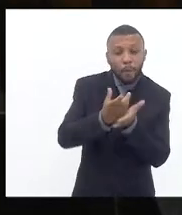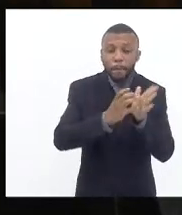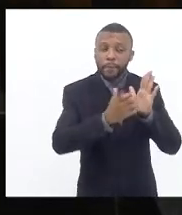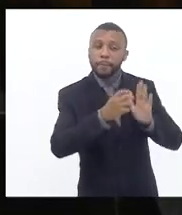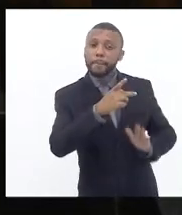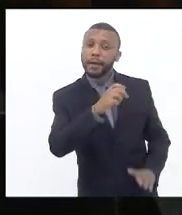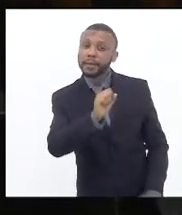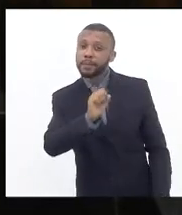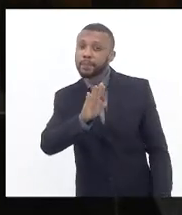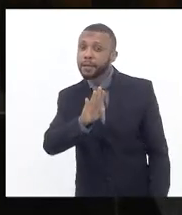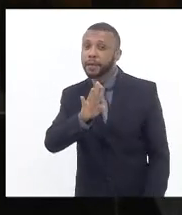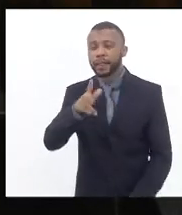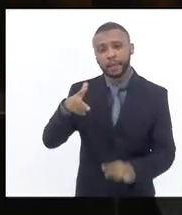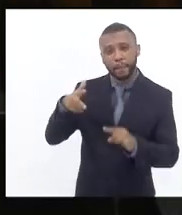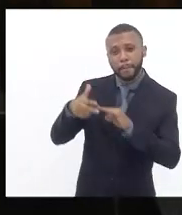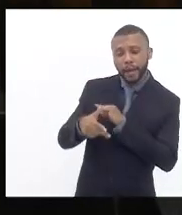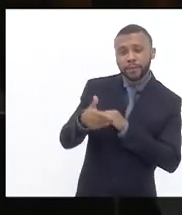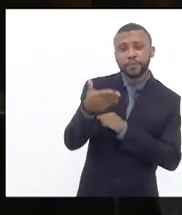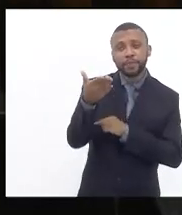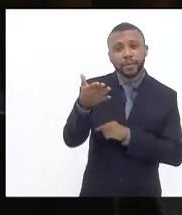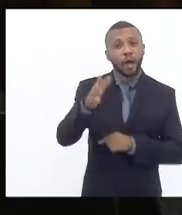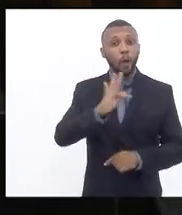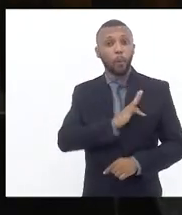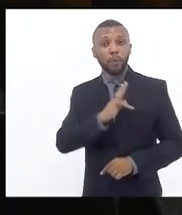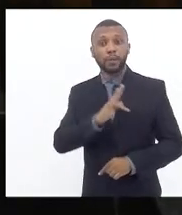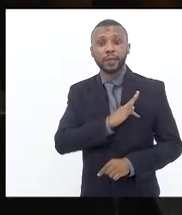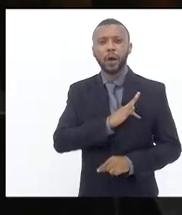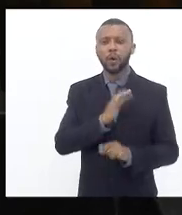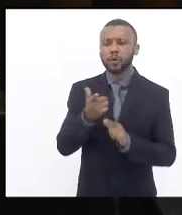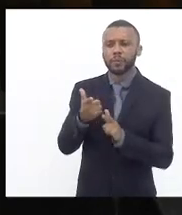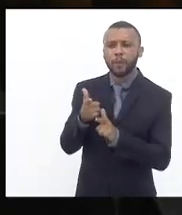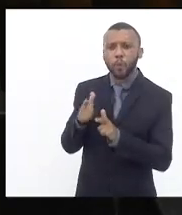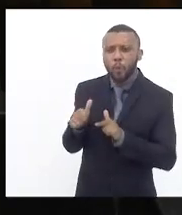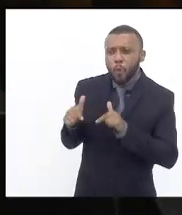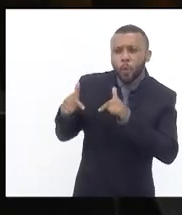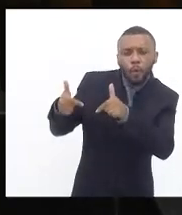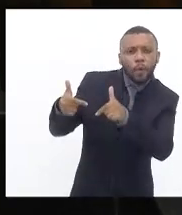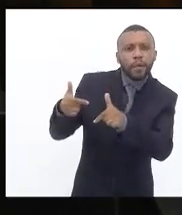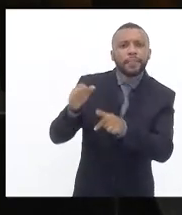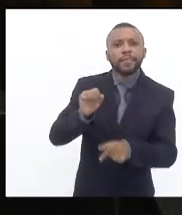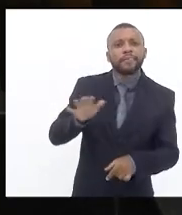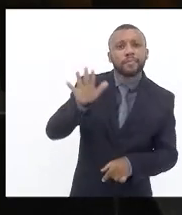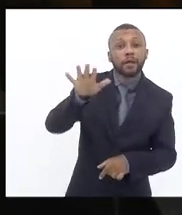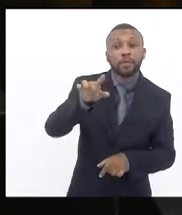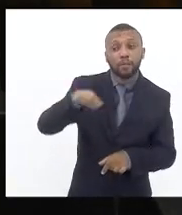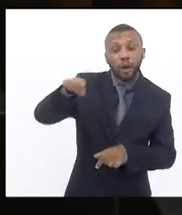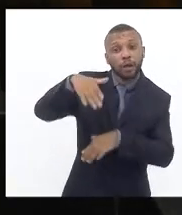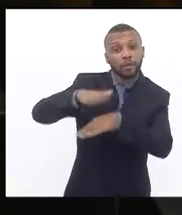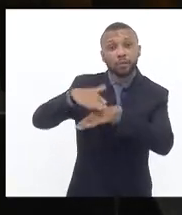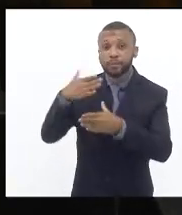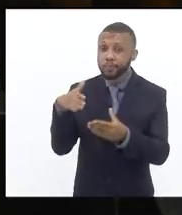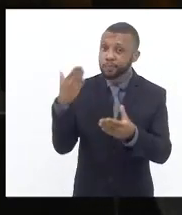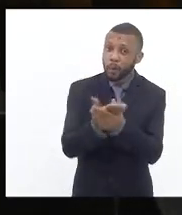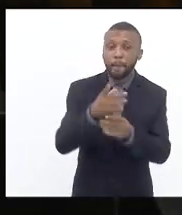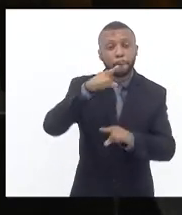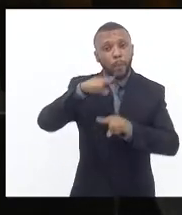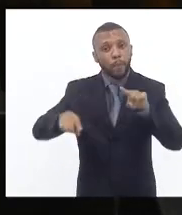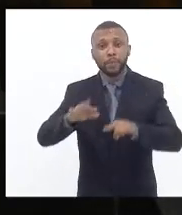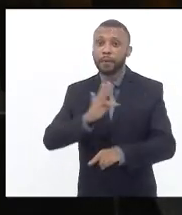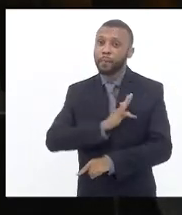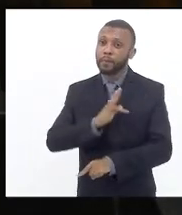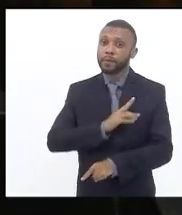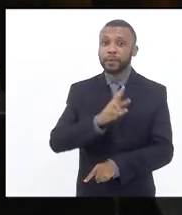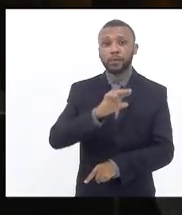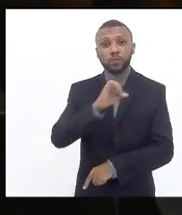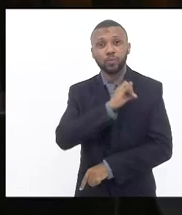que impede o senhor policial de fazer uma operação na favela foram eles que ingressaram na justiça proibindo a polícia do Rio